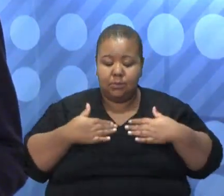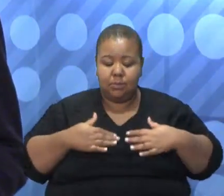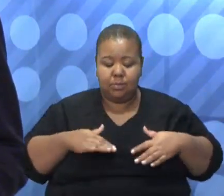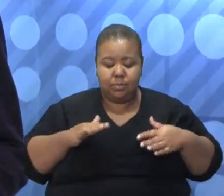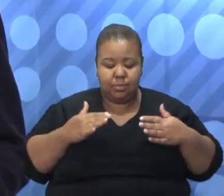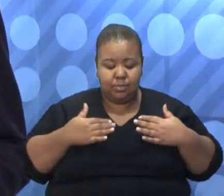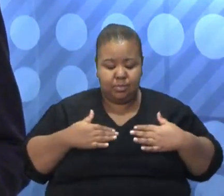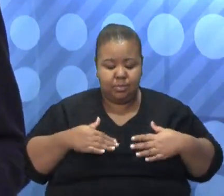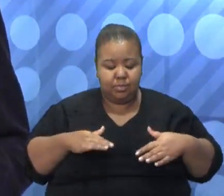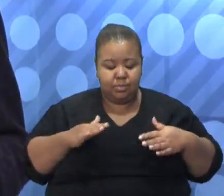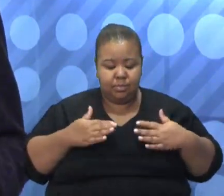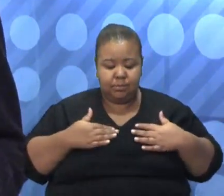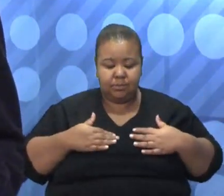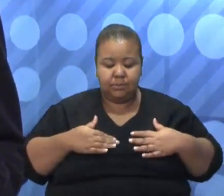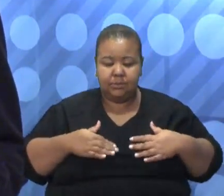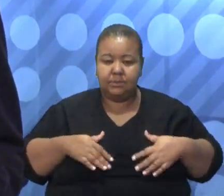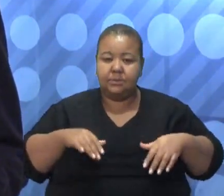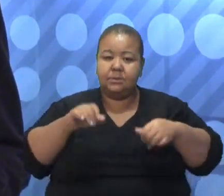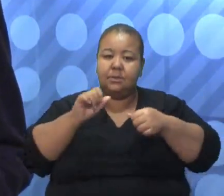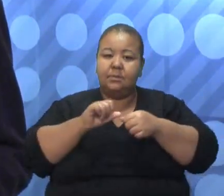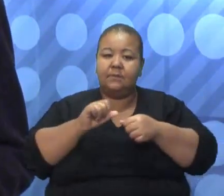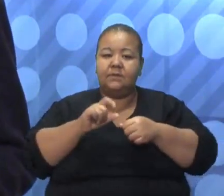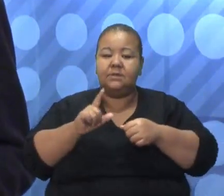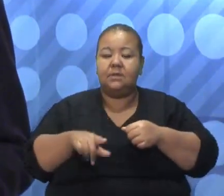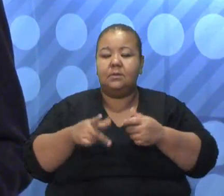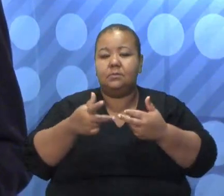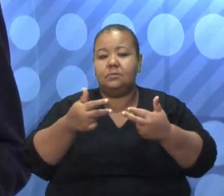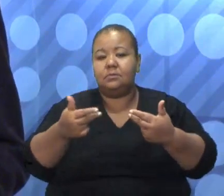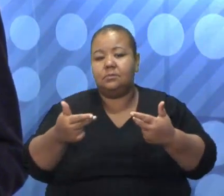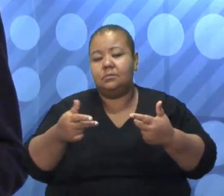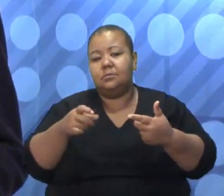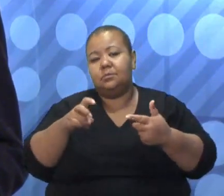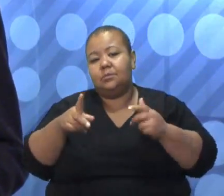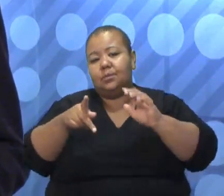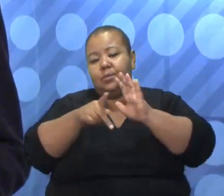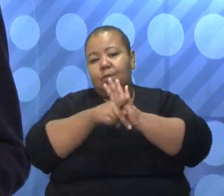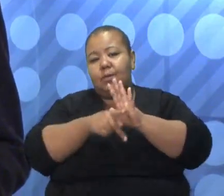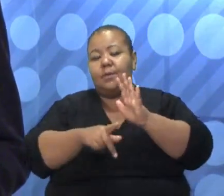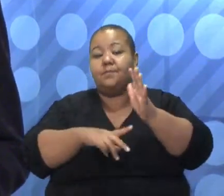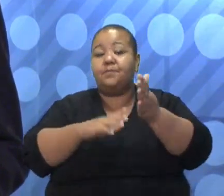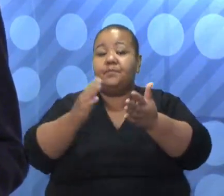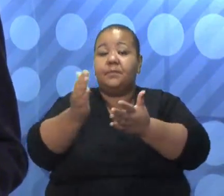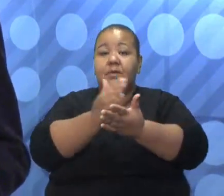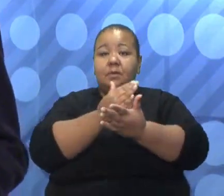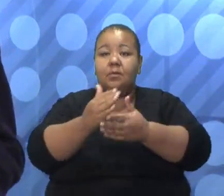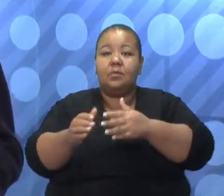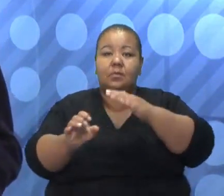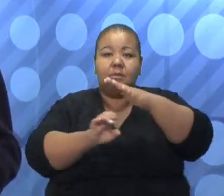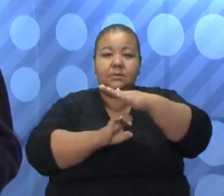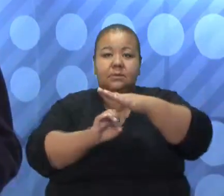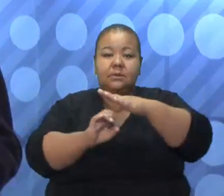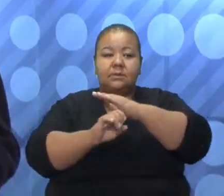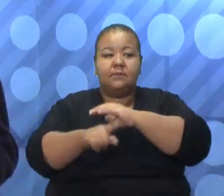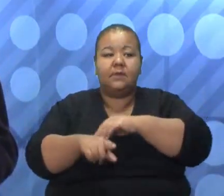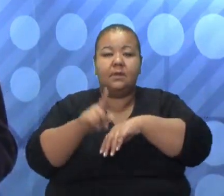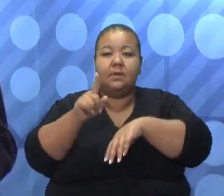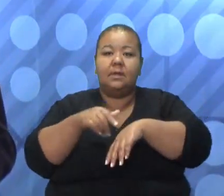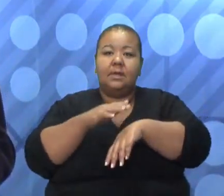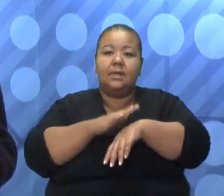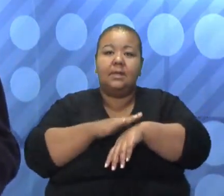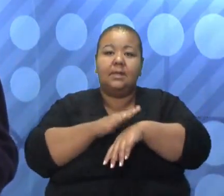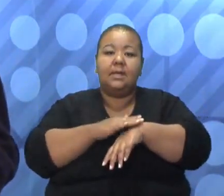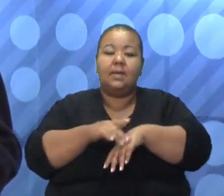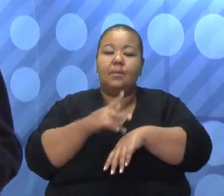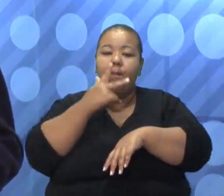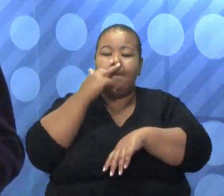minhas atividades ou minhas necessidades pessoais, por exemplo, né? Tem algumas empresas que consideram isso tempo morto, né? Então